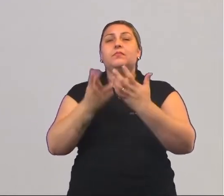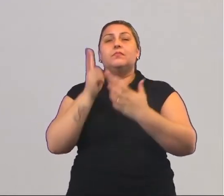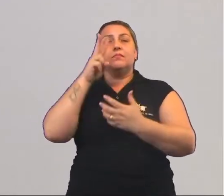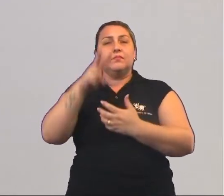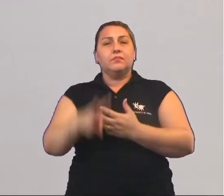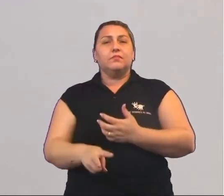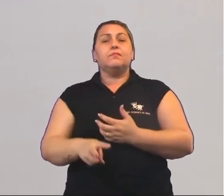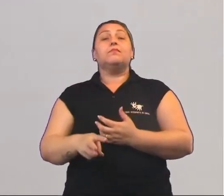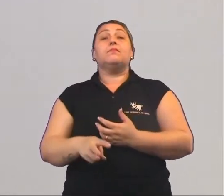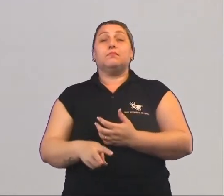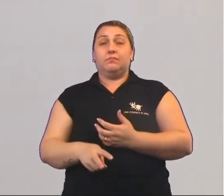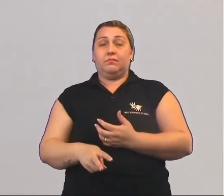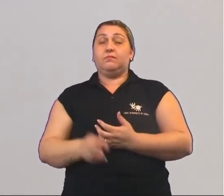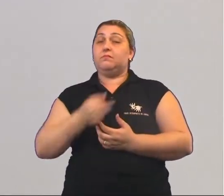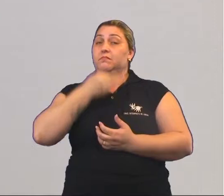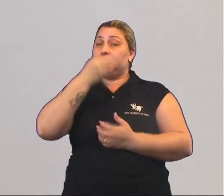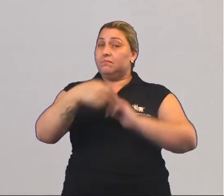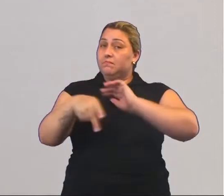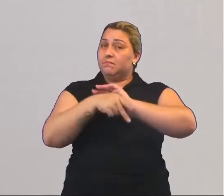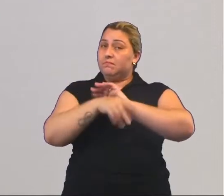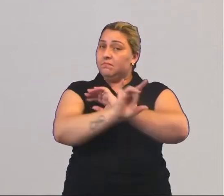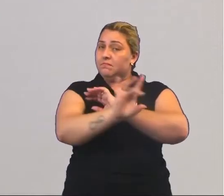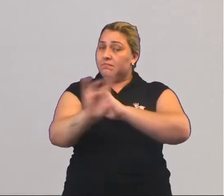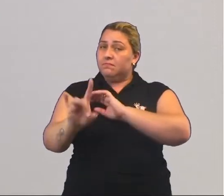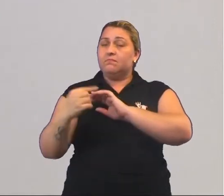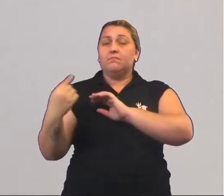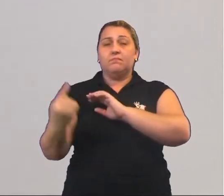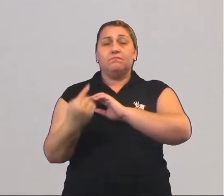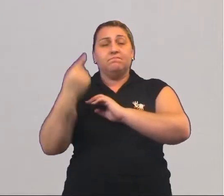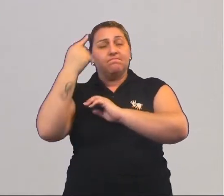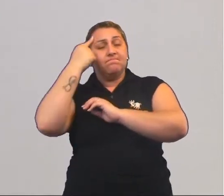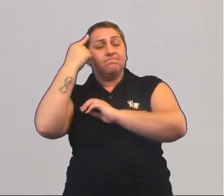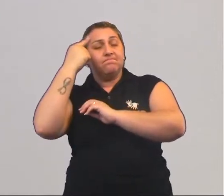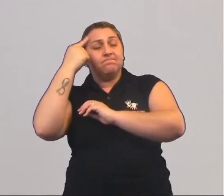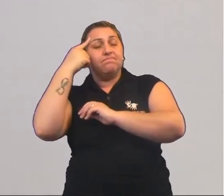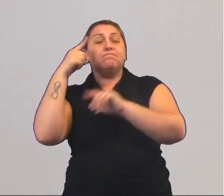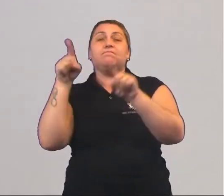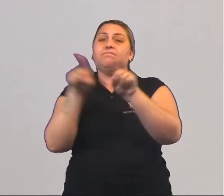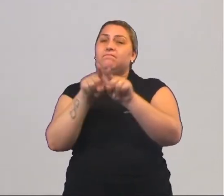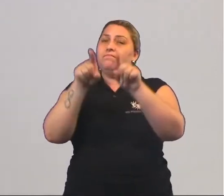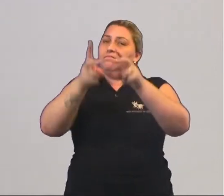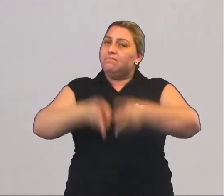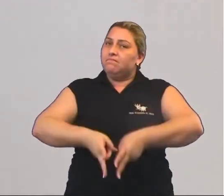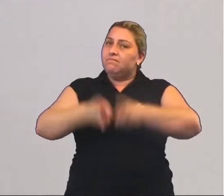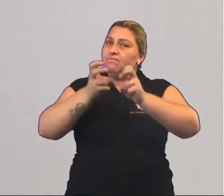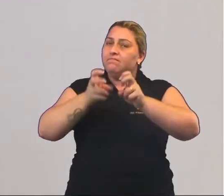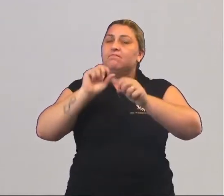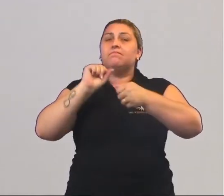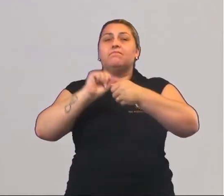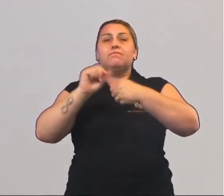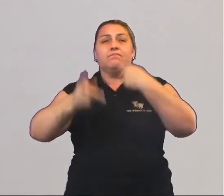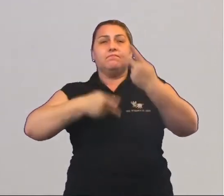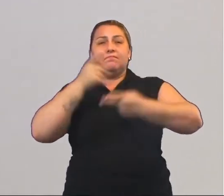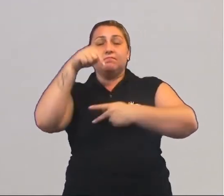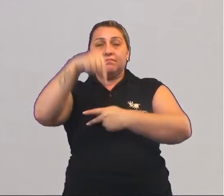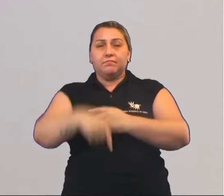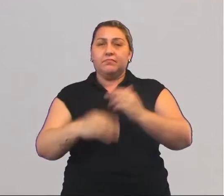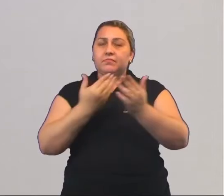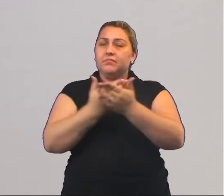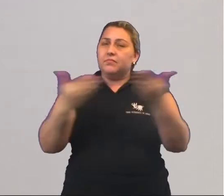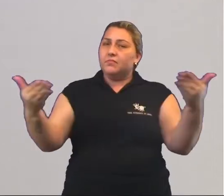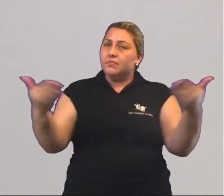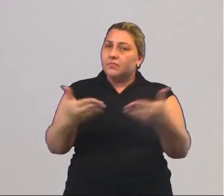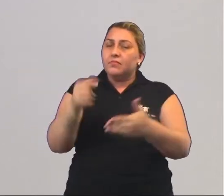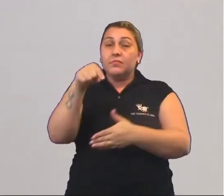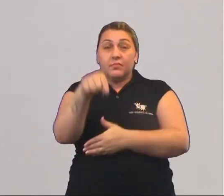que vocês tenham um olhar crítico para vocês mesmos e reflexivo também. Percebam se o que vai ser falado aqui na nossa aula de